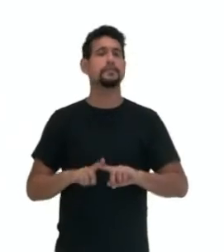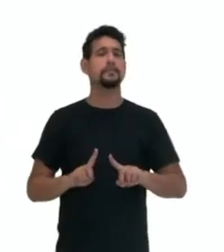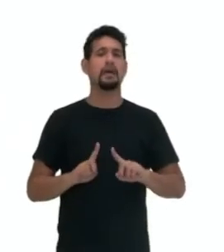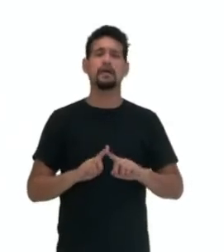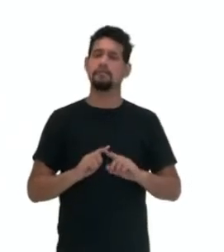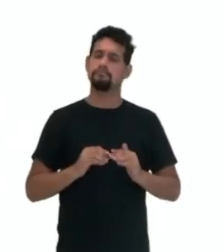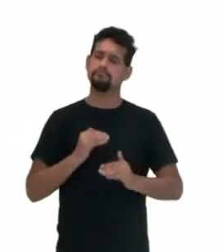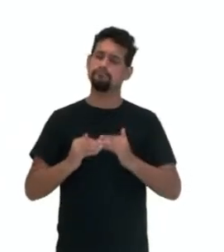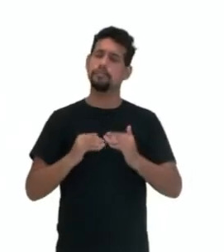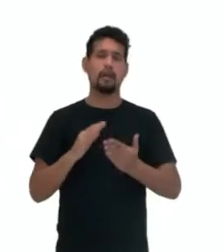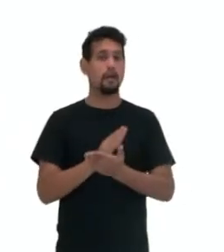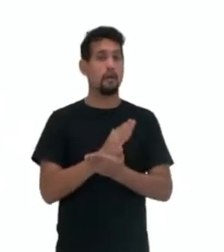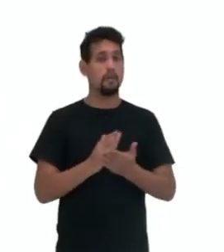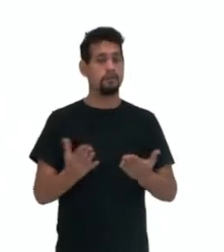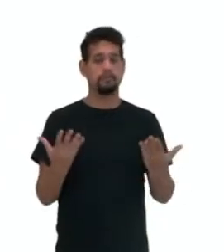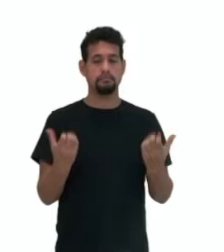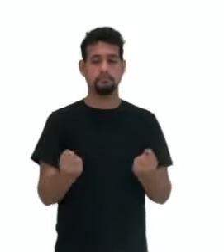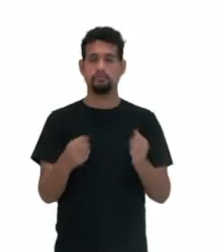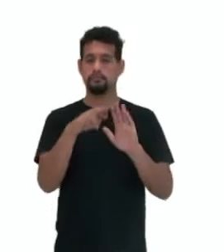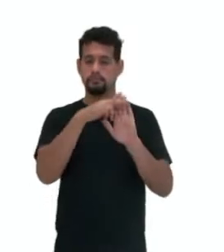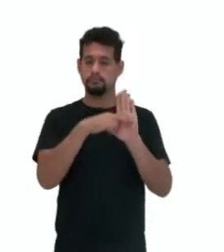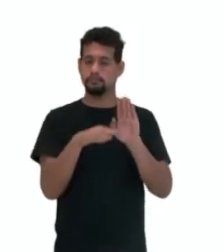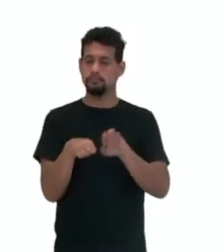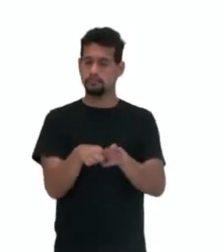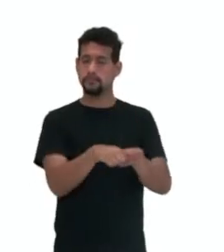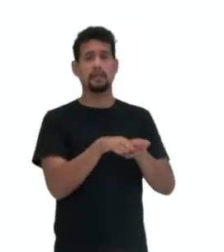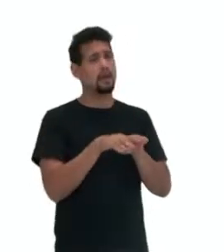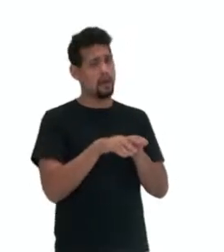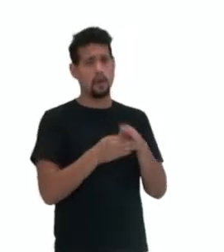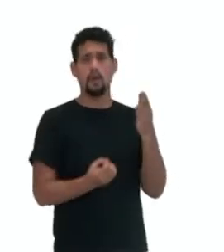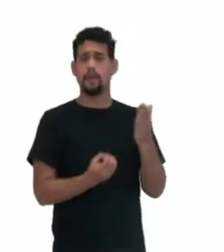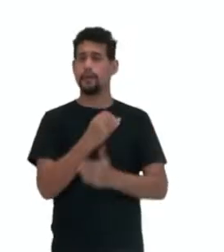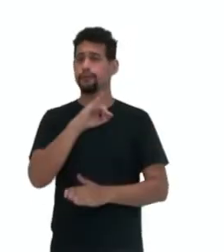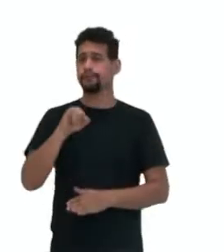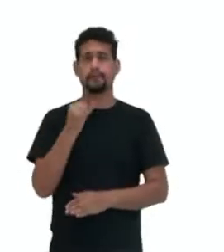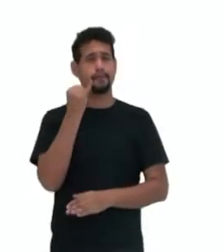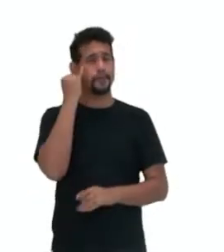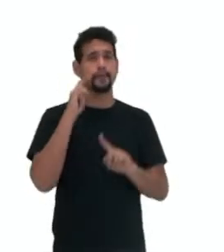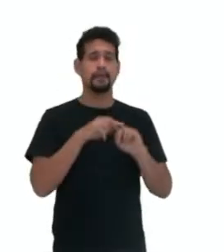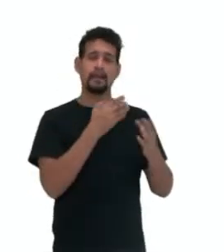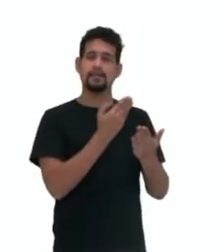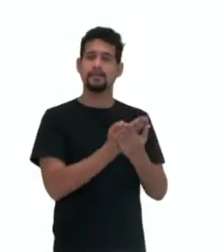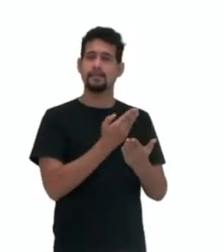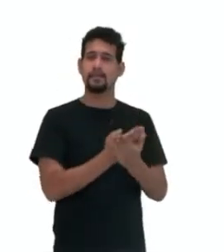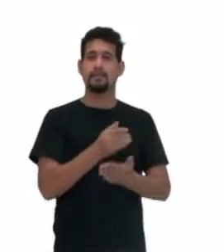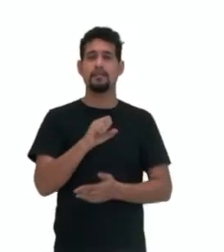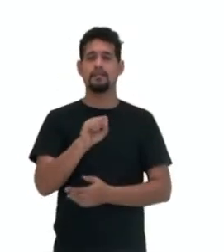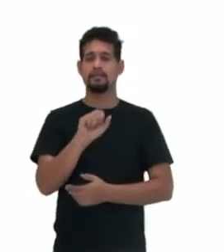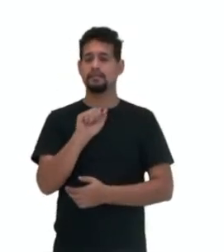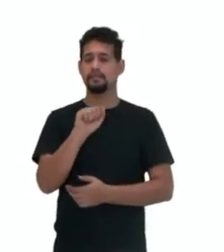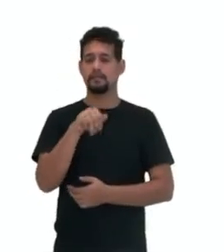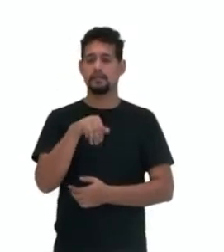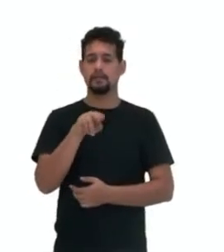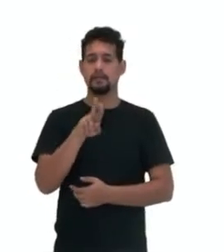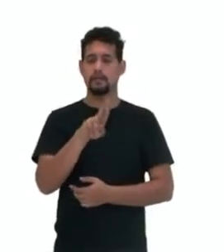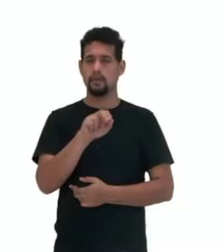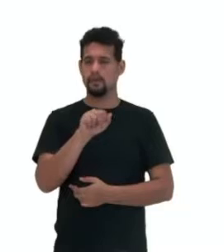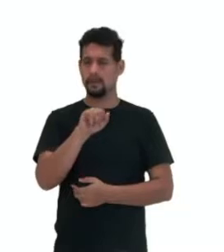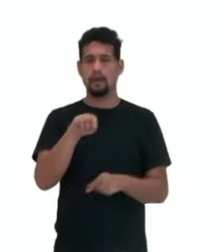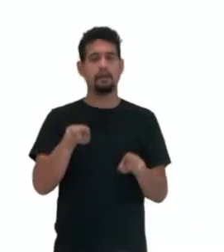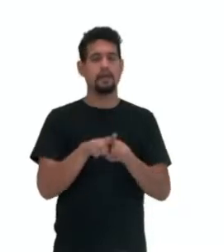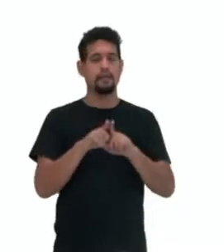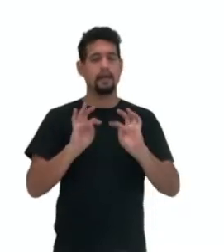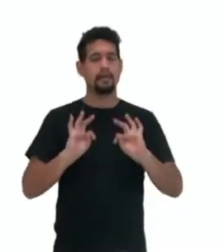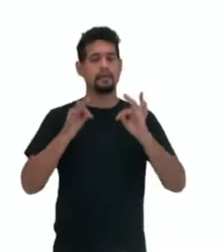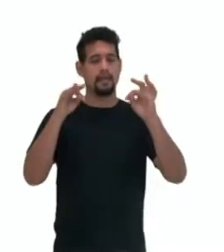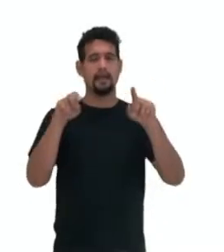certo consenso que o jiu-jitsu surgiu no Japão através das escolas de samurais que com suas